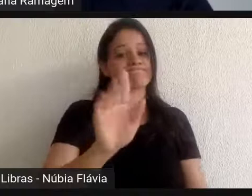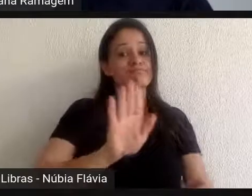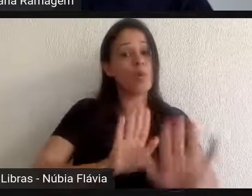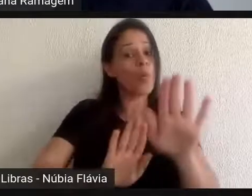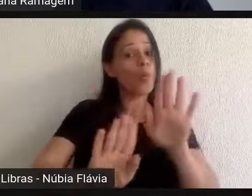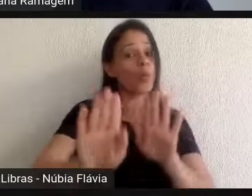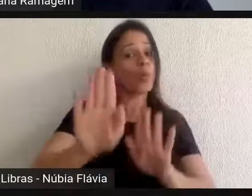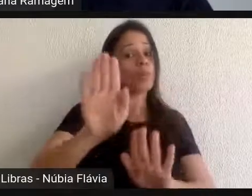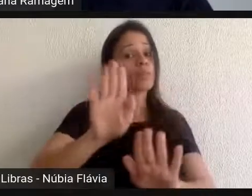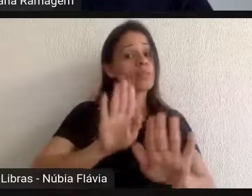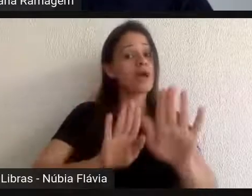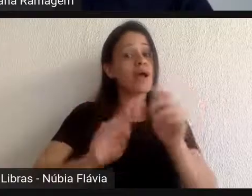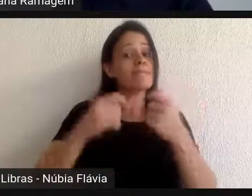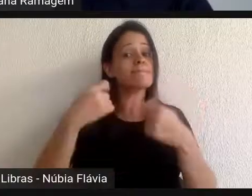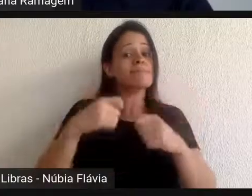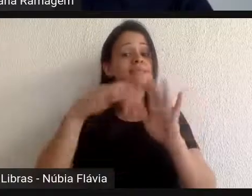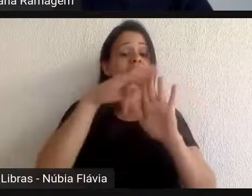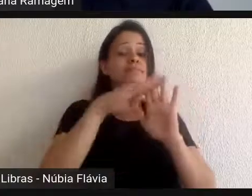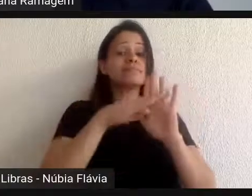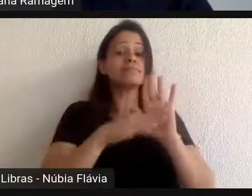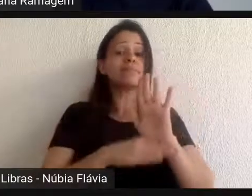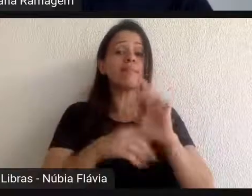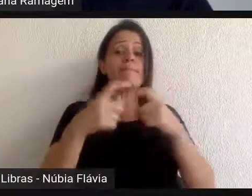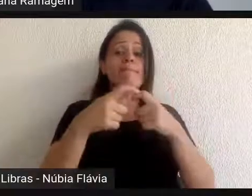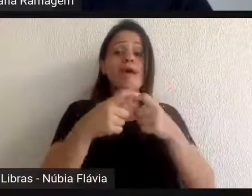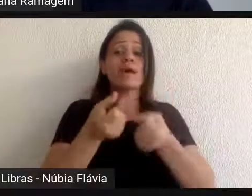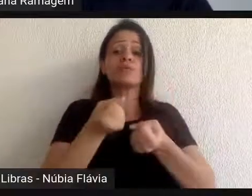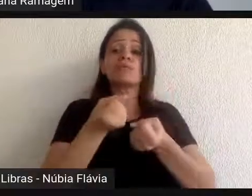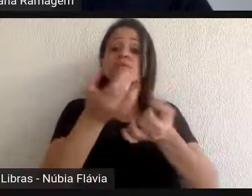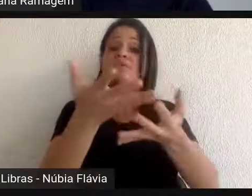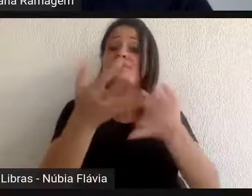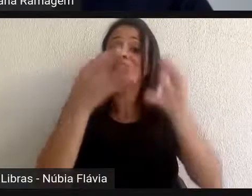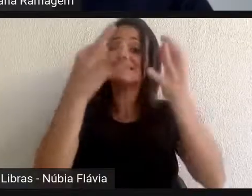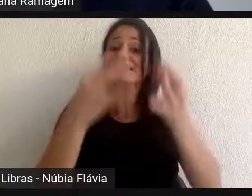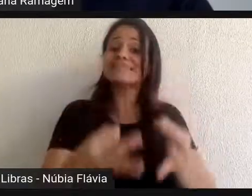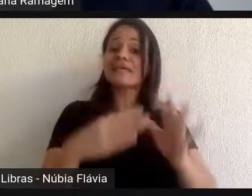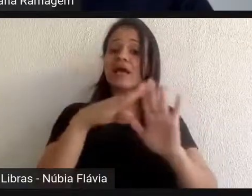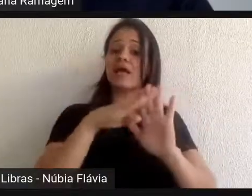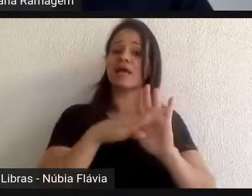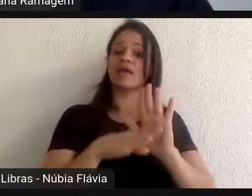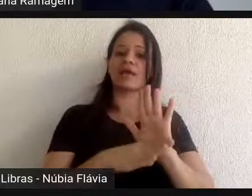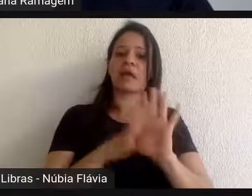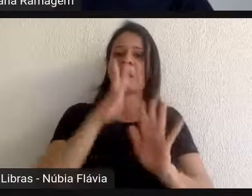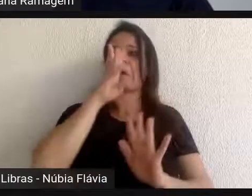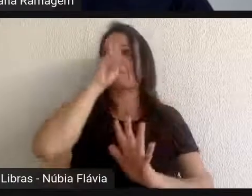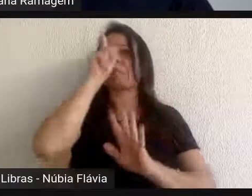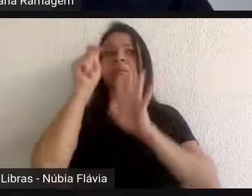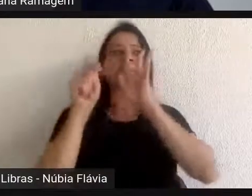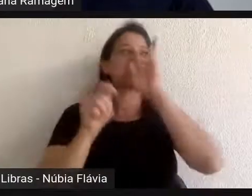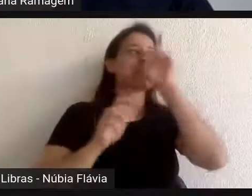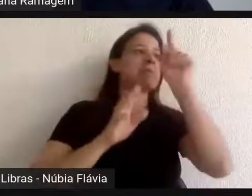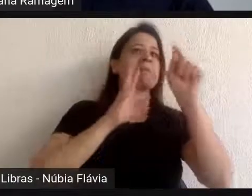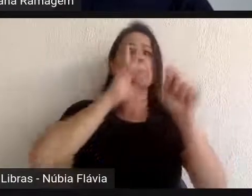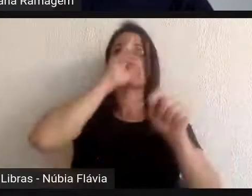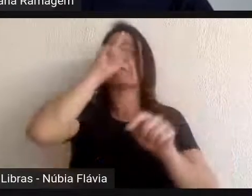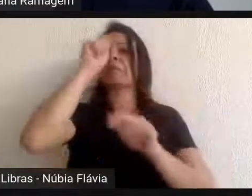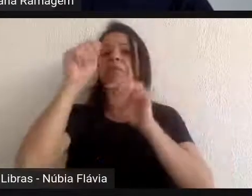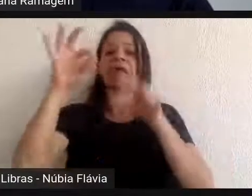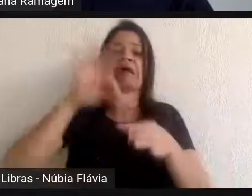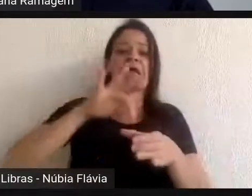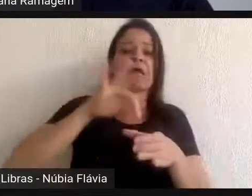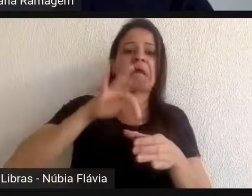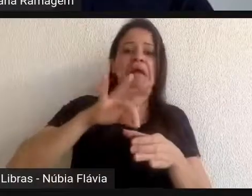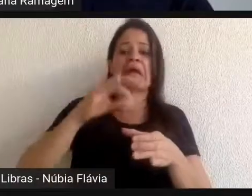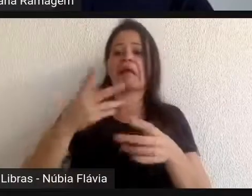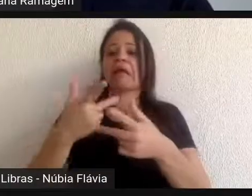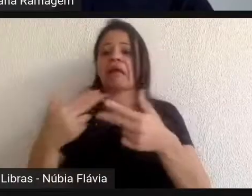por trás, né? Incentivando aí o uso de coisas sem comprovação científica, né? Então é um momento que a gente precisa ter